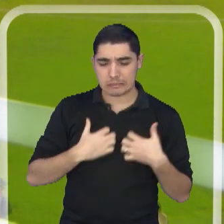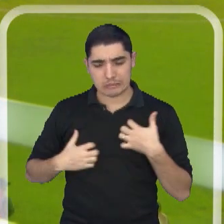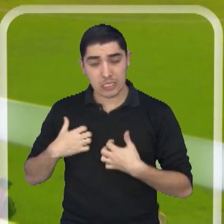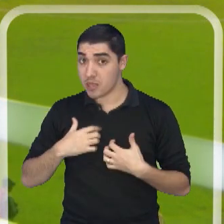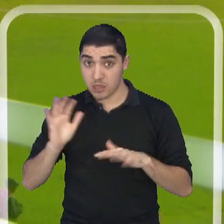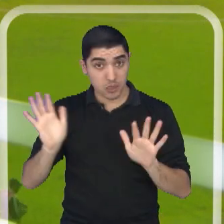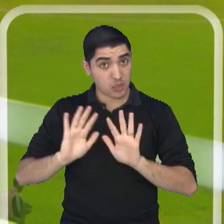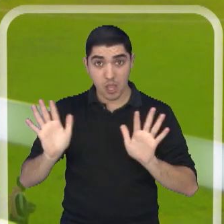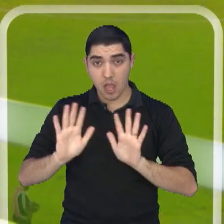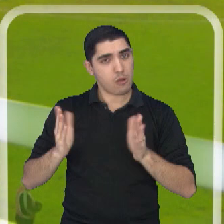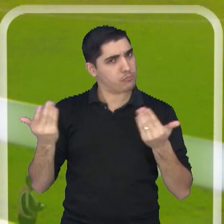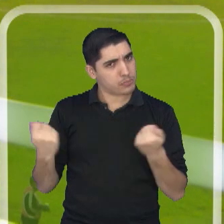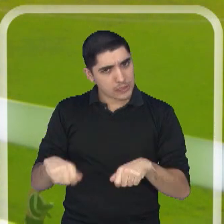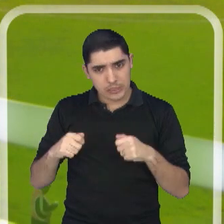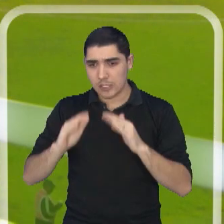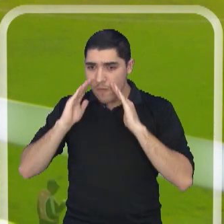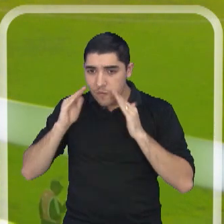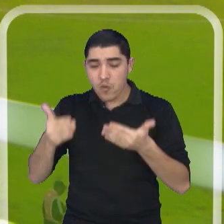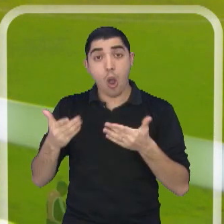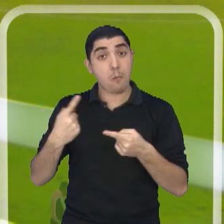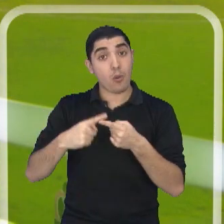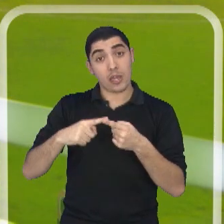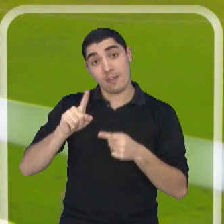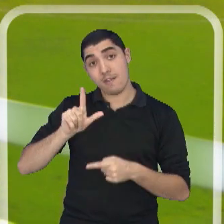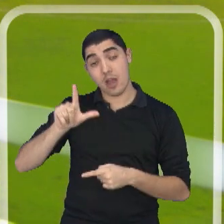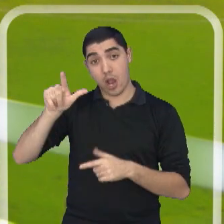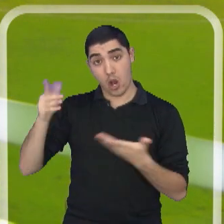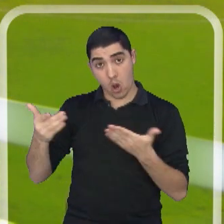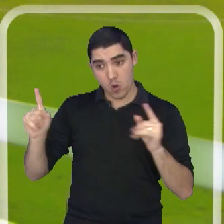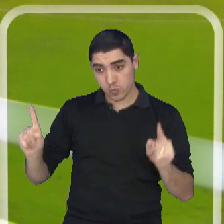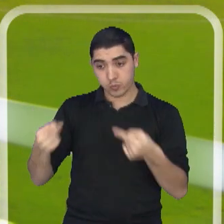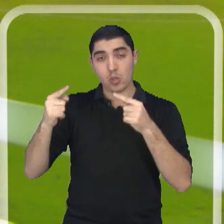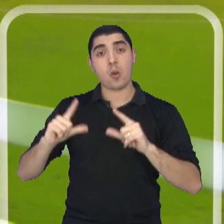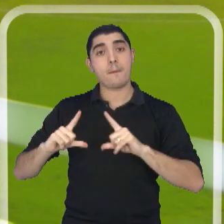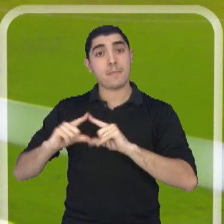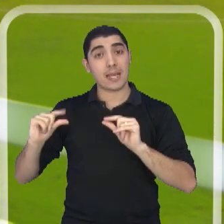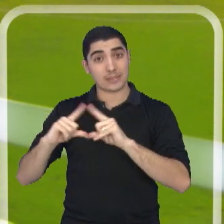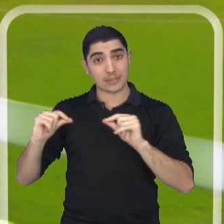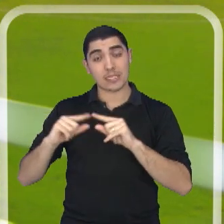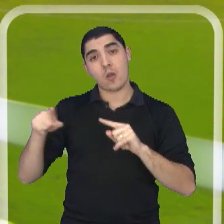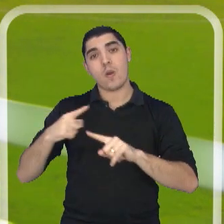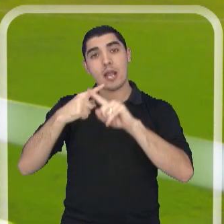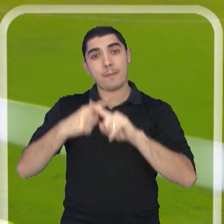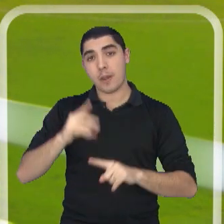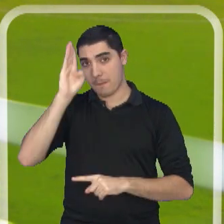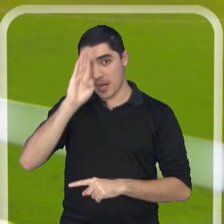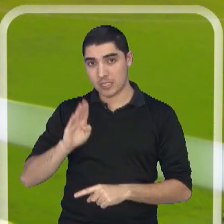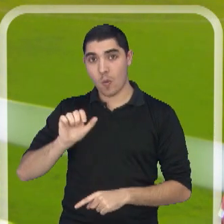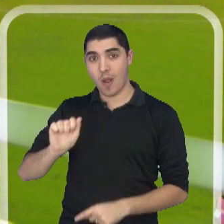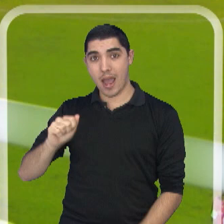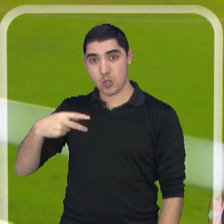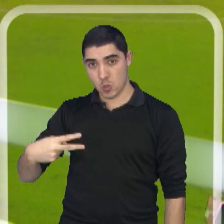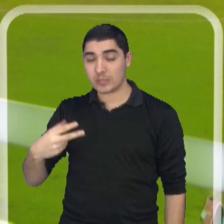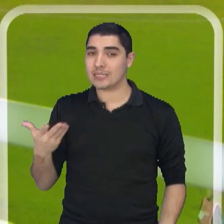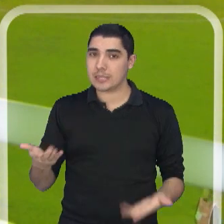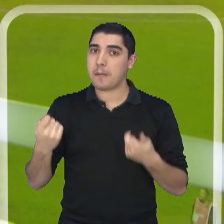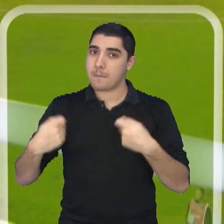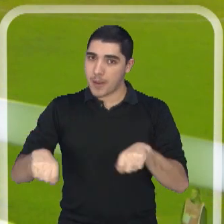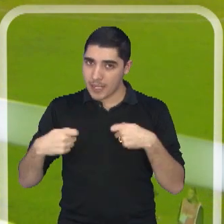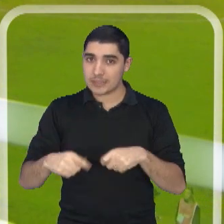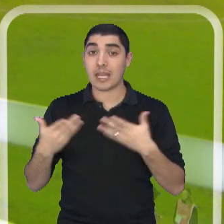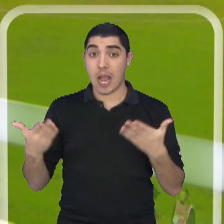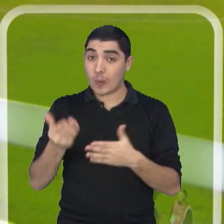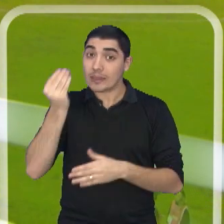esse resultado, porque já viaja até Brasília em compromisso pelo Brasileiro A2 e precisa voltar com